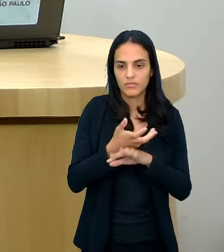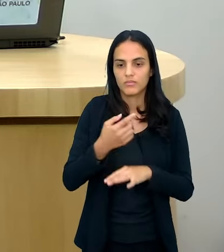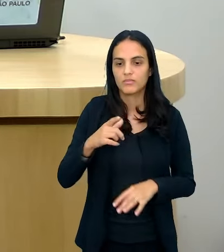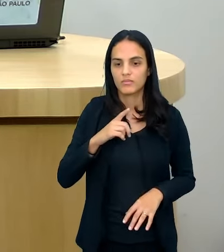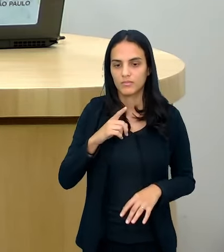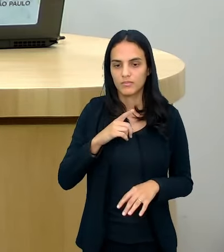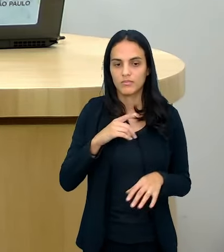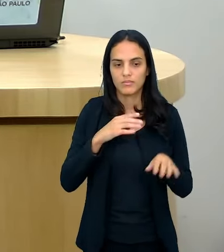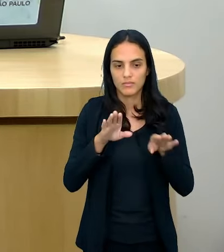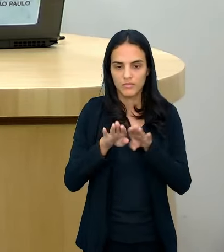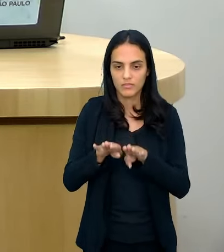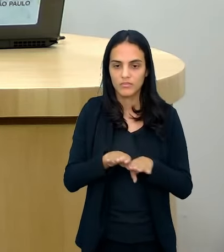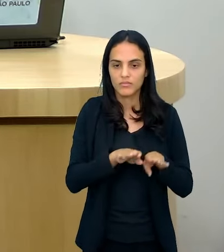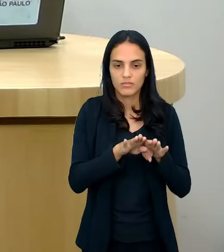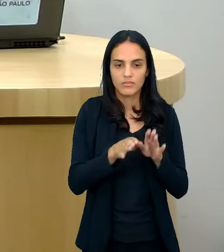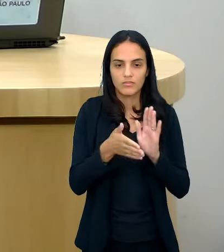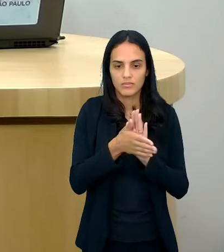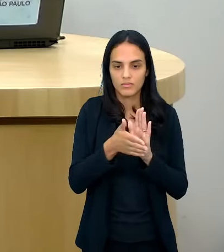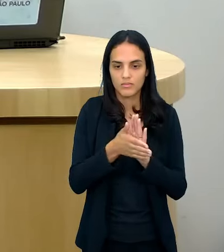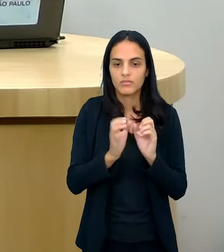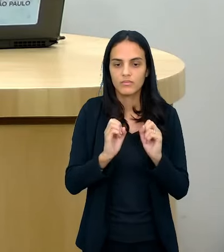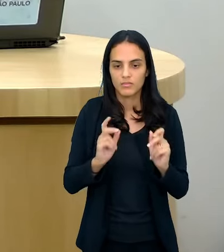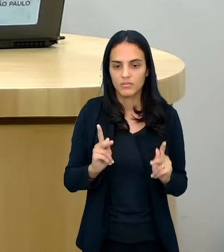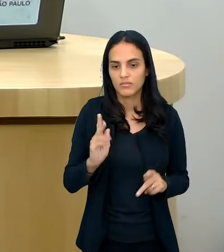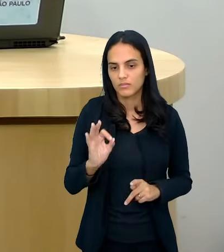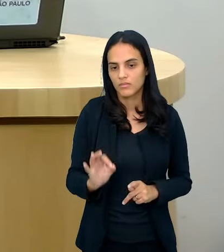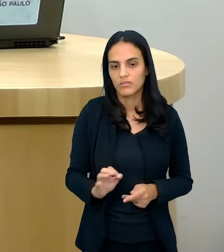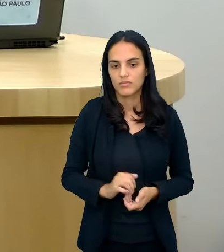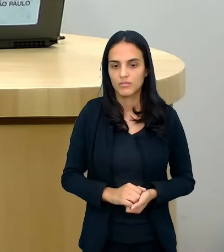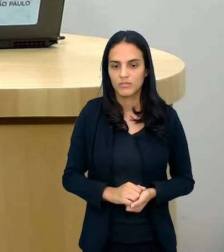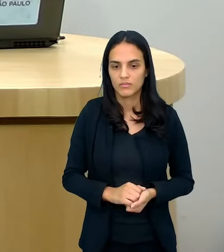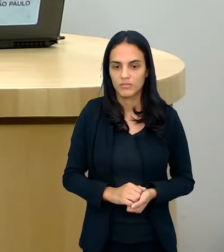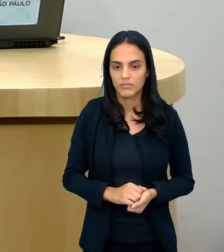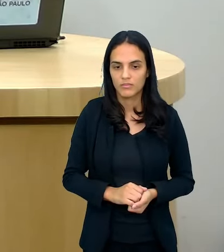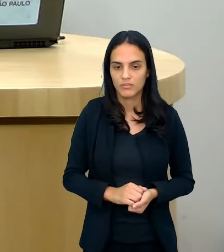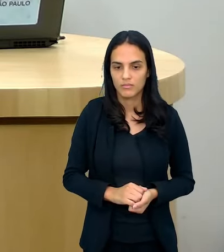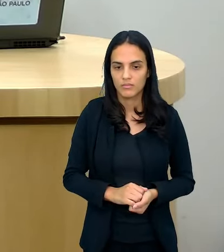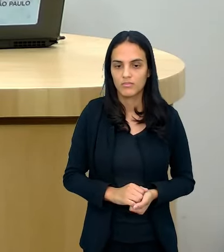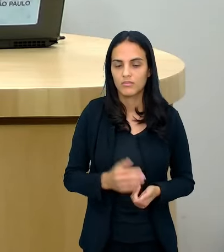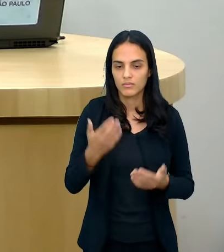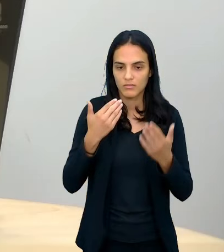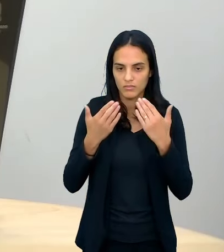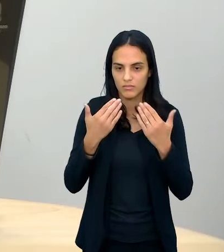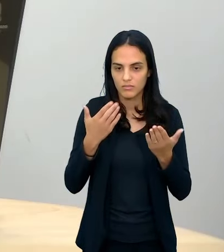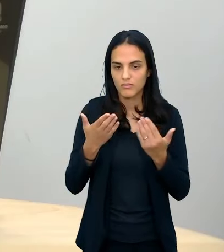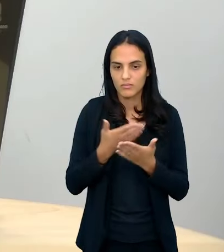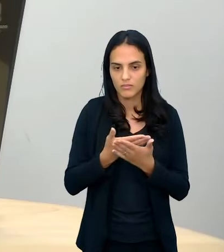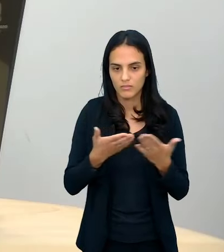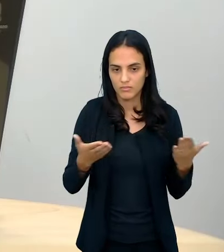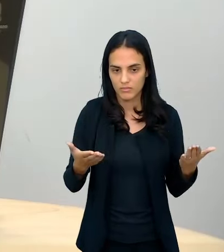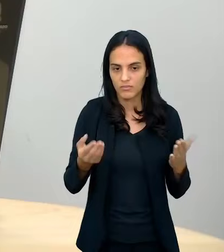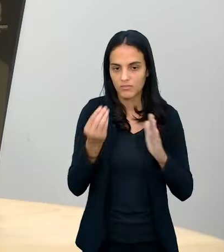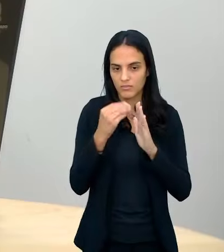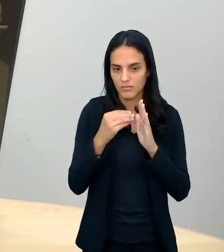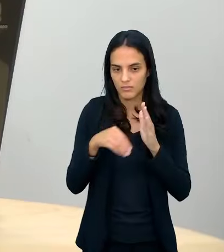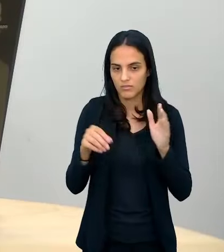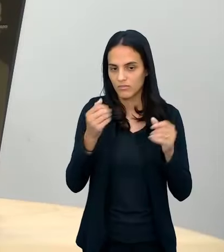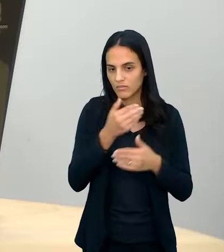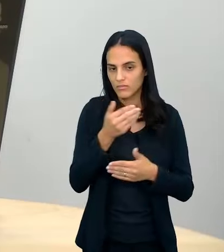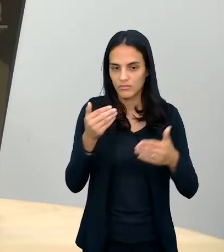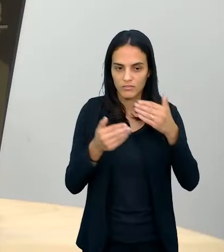uma uniformidade no que está sendo proposto. Exatamente. E aí eu vou conversar um pouquinho com vocês, que eu vou pôr na tela